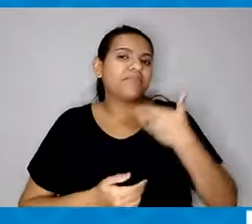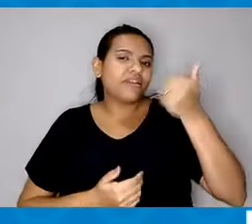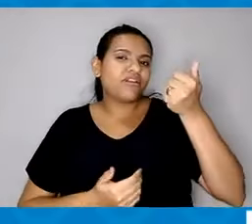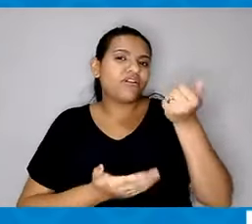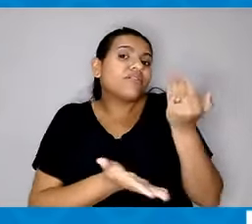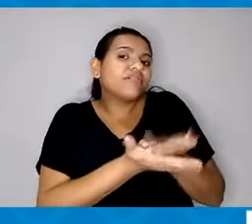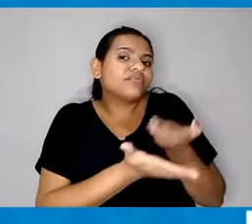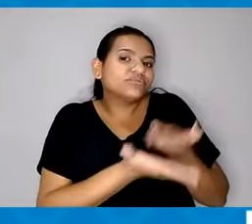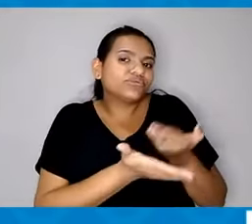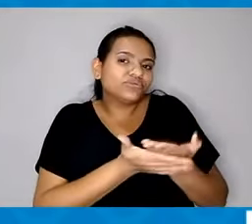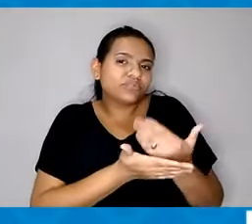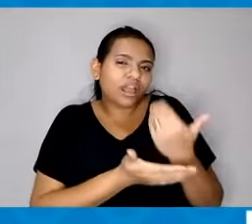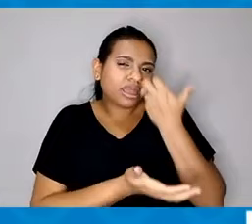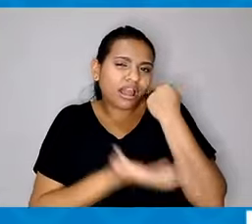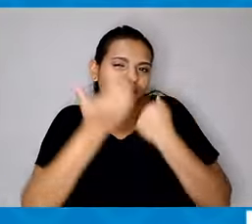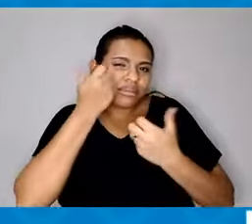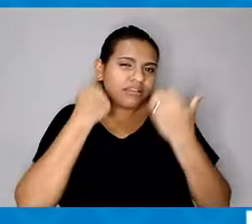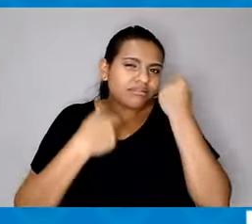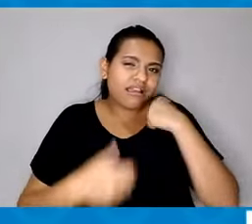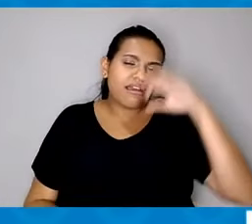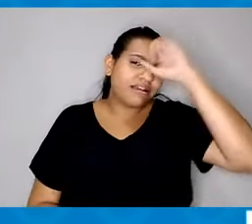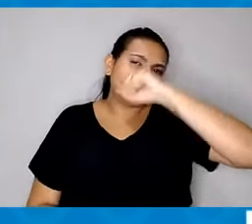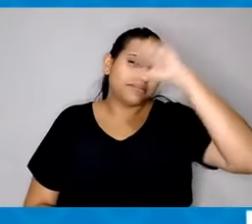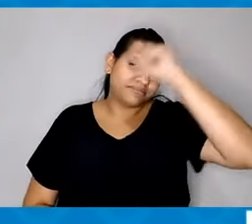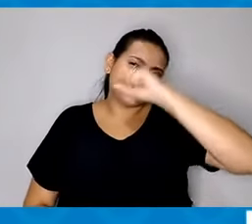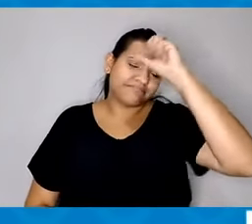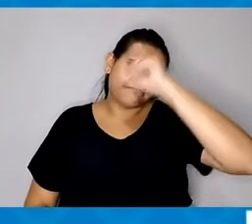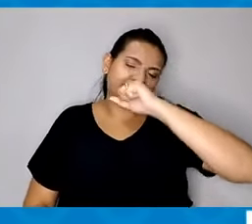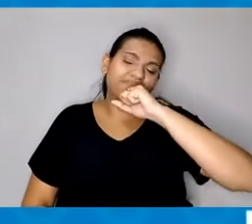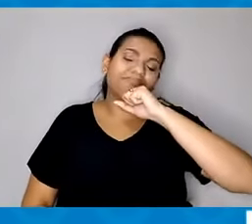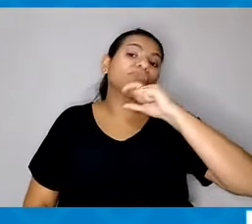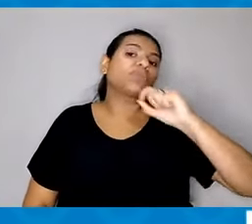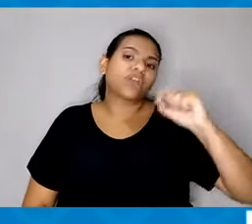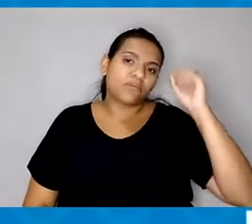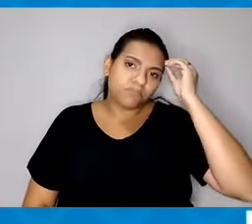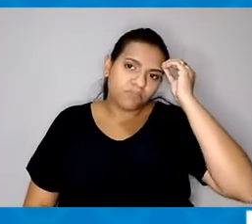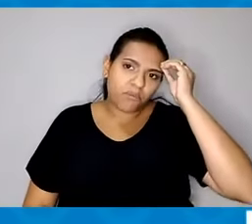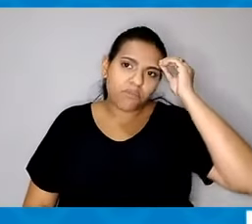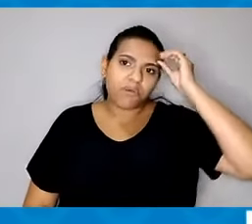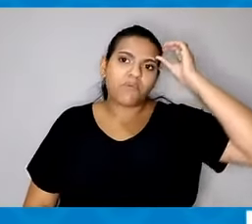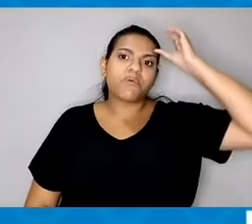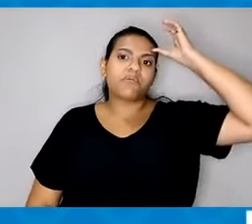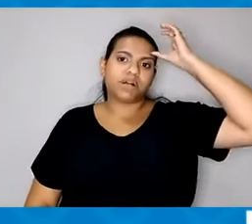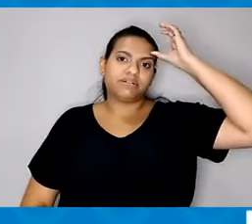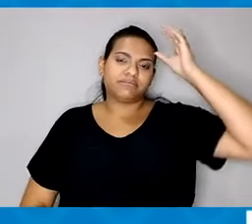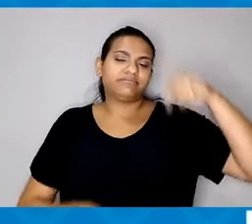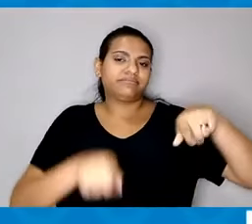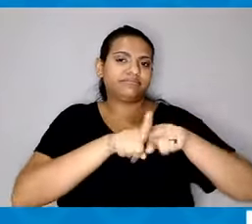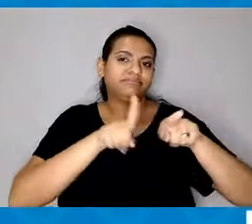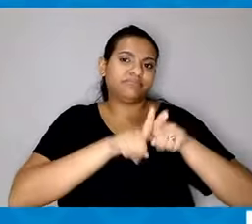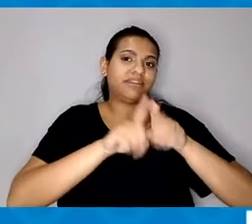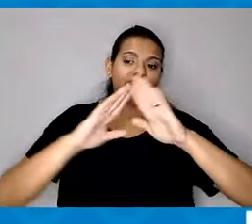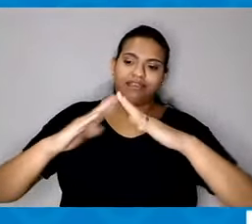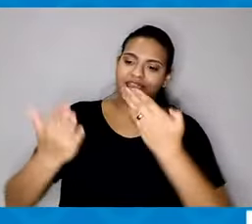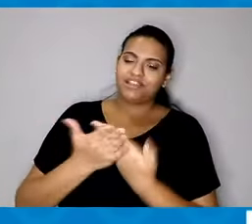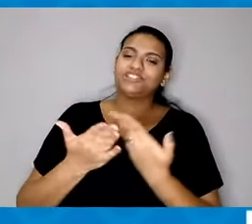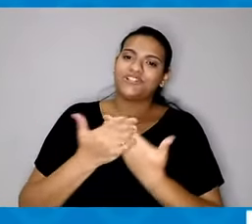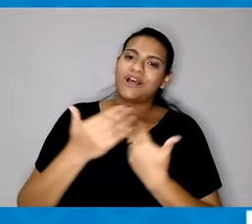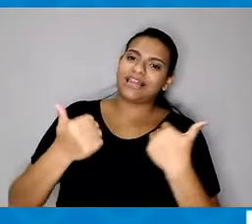são formas, né, de gradualmente você ir transformando a escola. Certo,